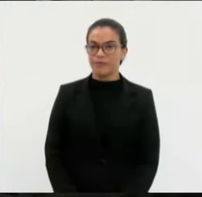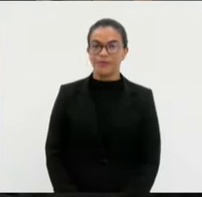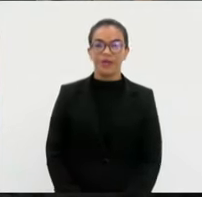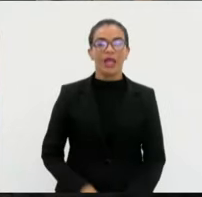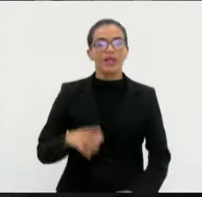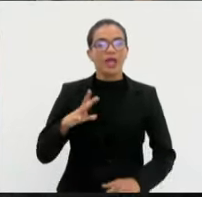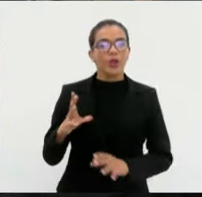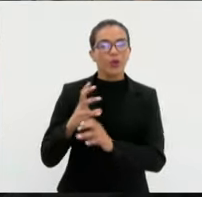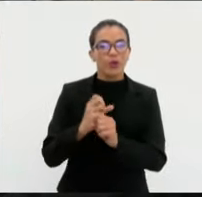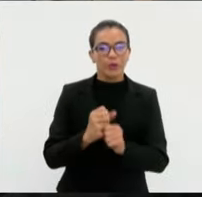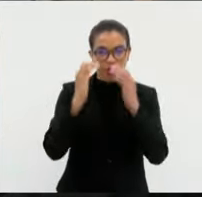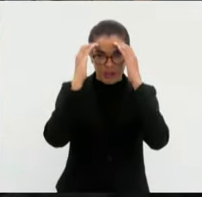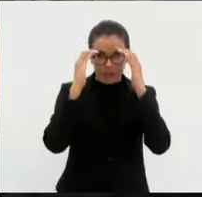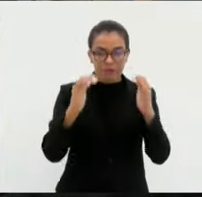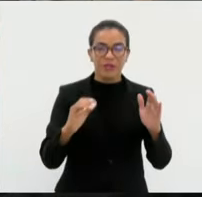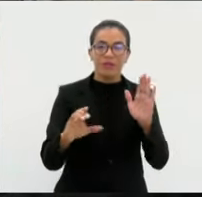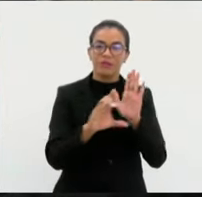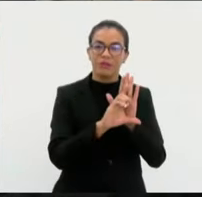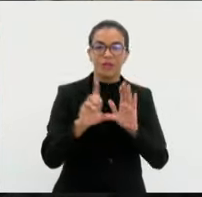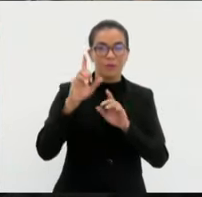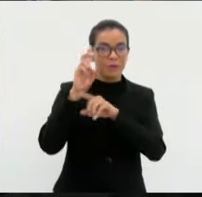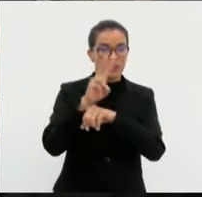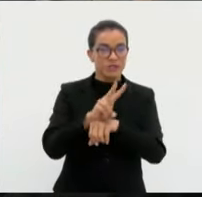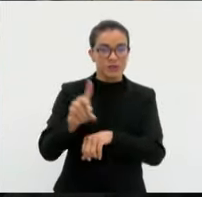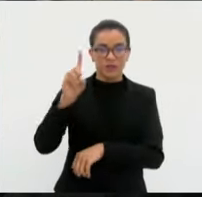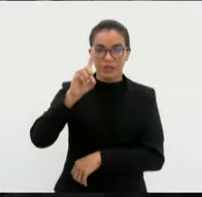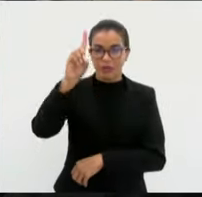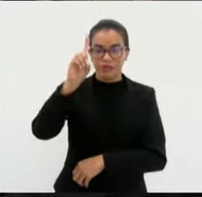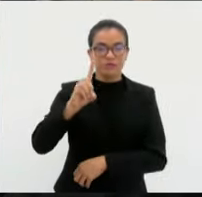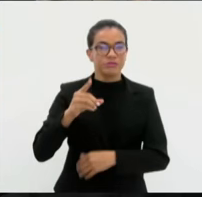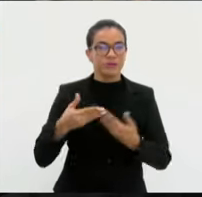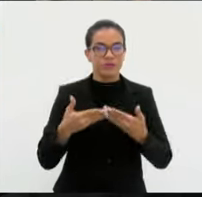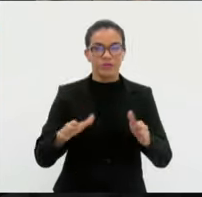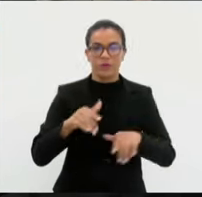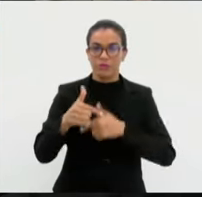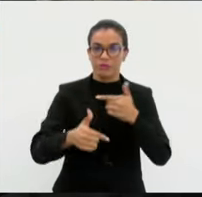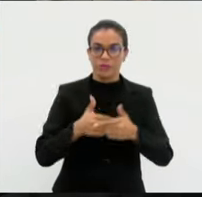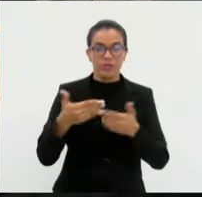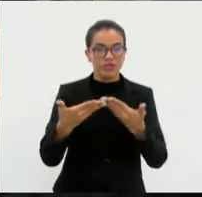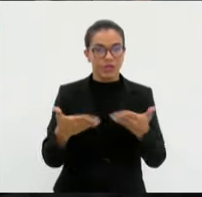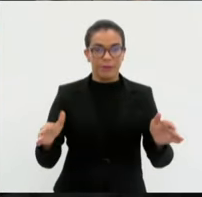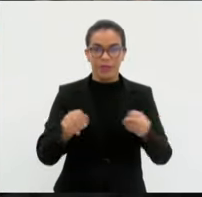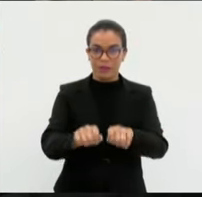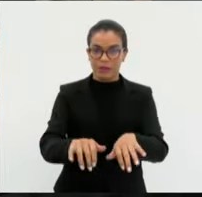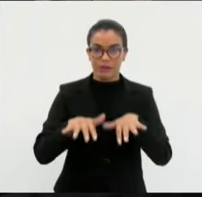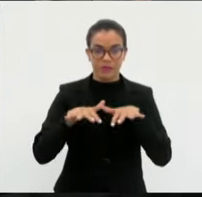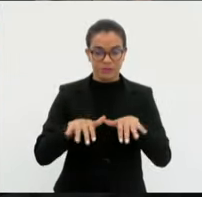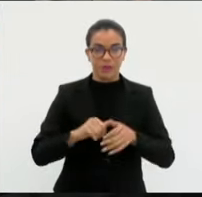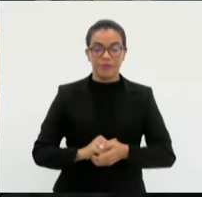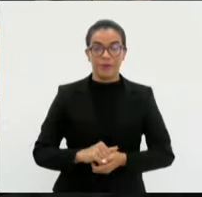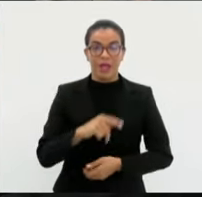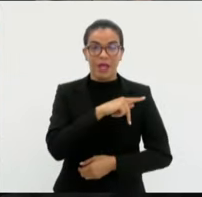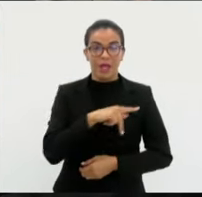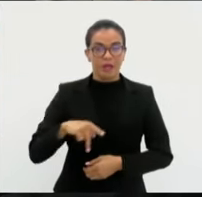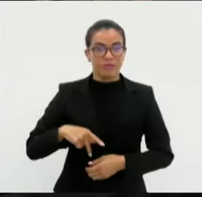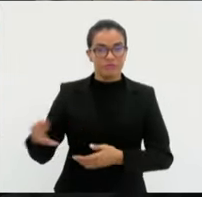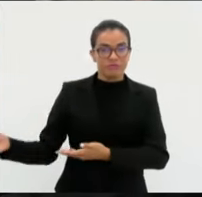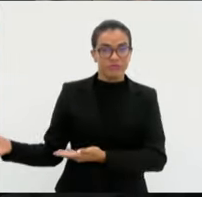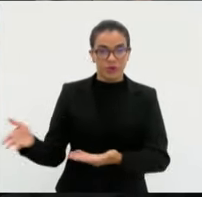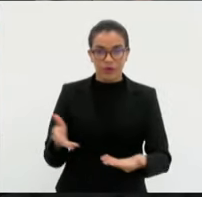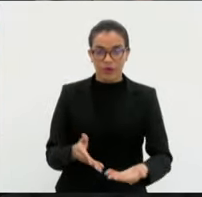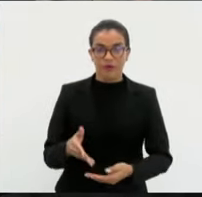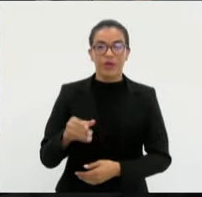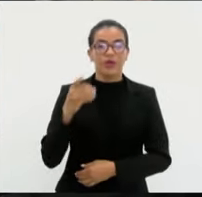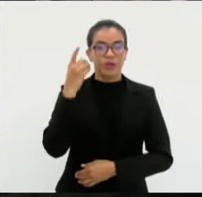Havendo um número legal sob a proteção de Deus, iniciamos nossos trabalhos. Está aberta a sessão. A presidência convida o